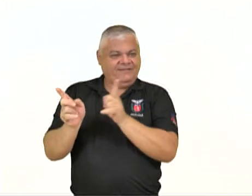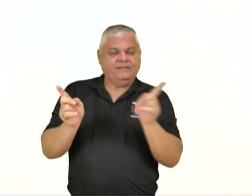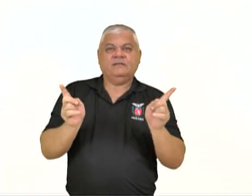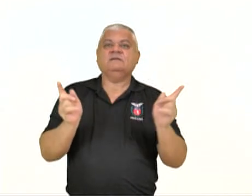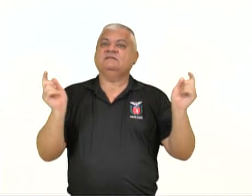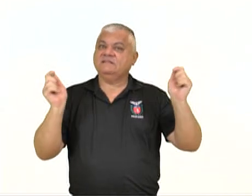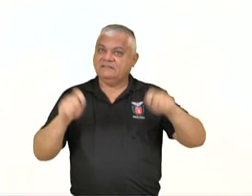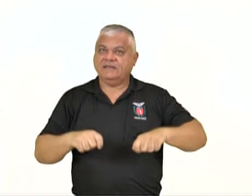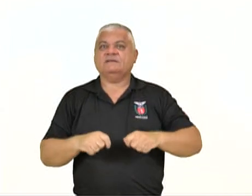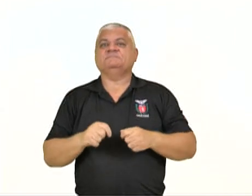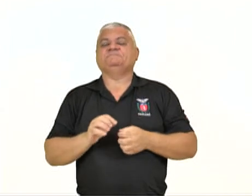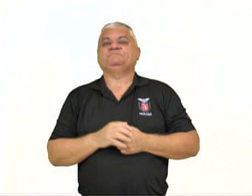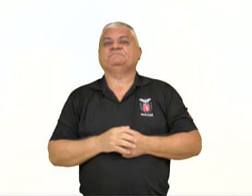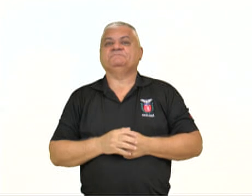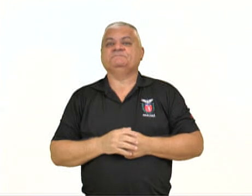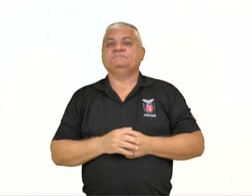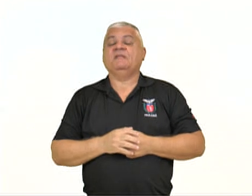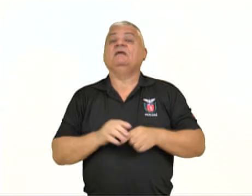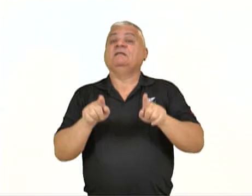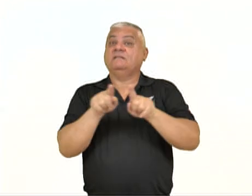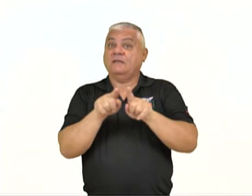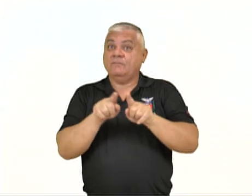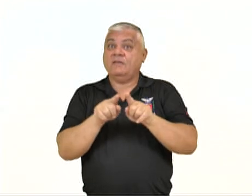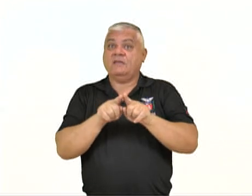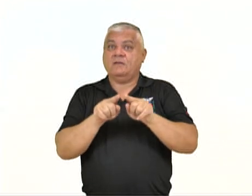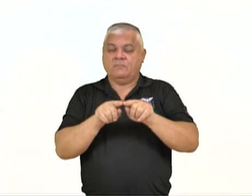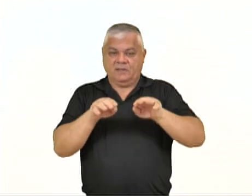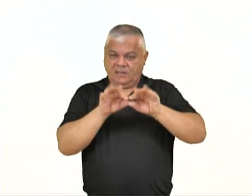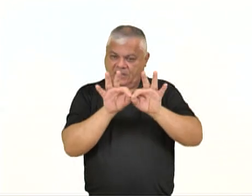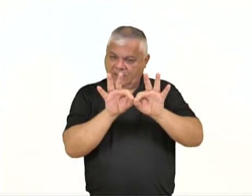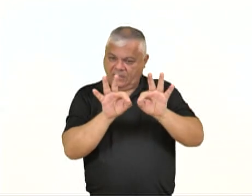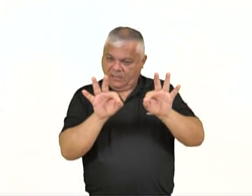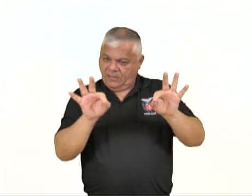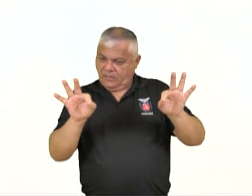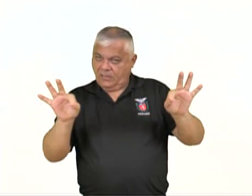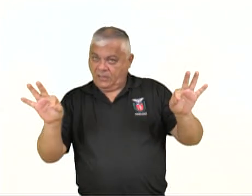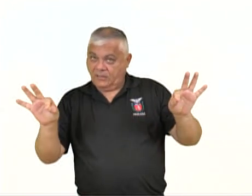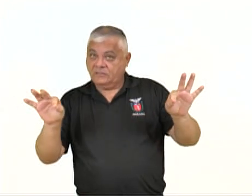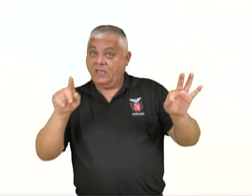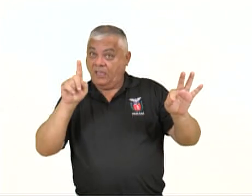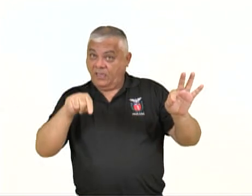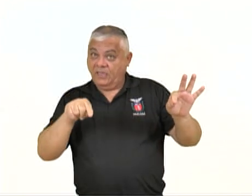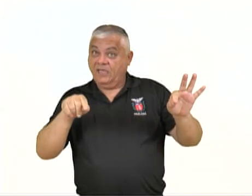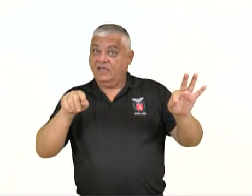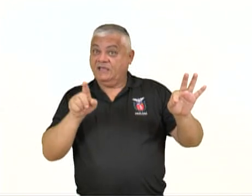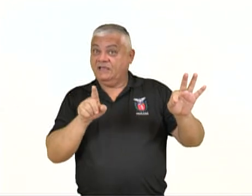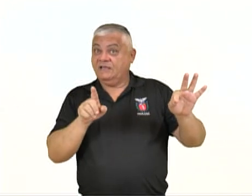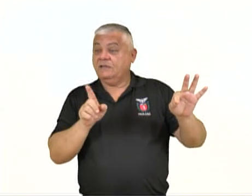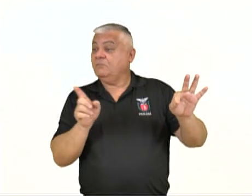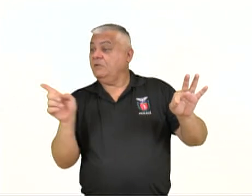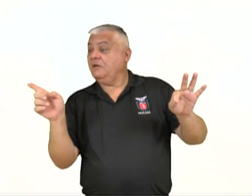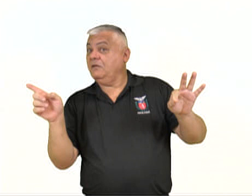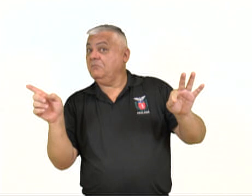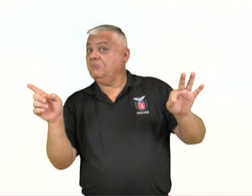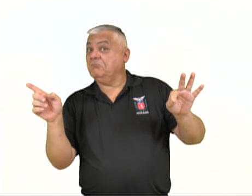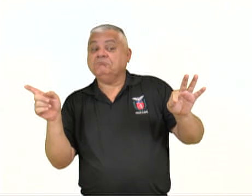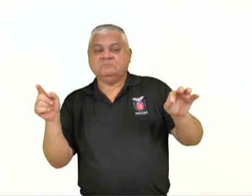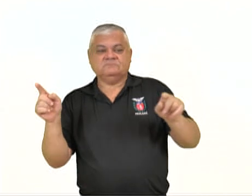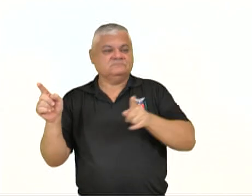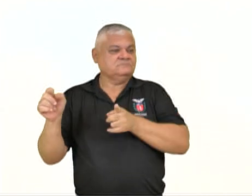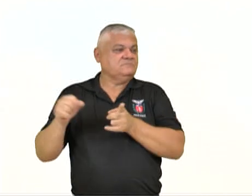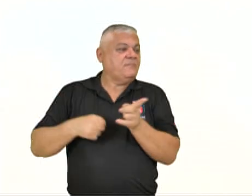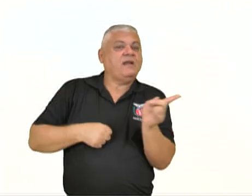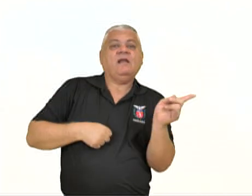intensidade. A reta suporte dessa seta representa a direção e a ponta para que lá está indo essa reta